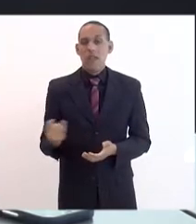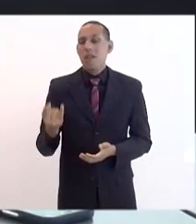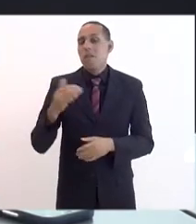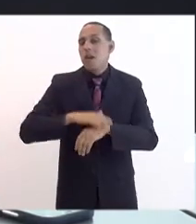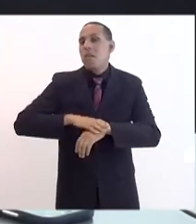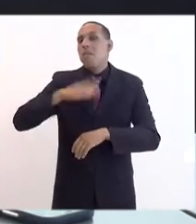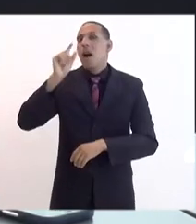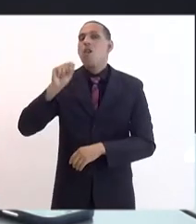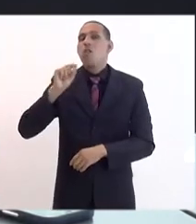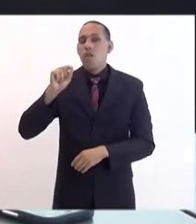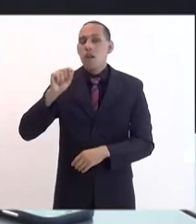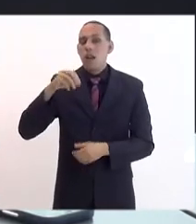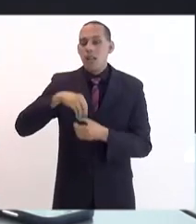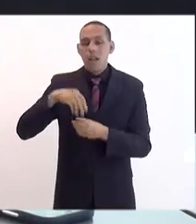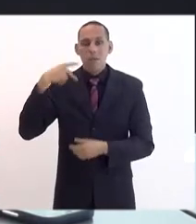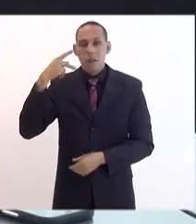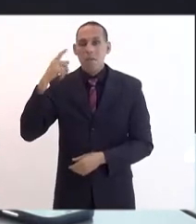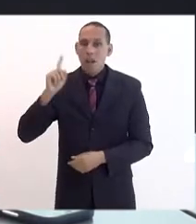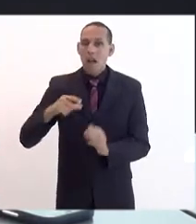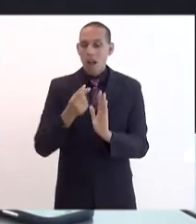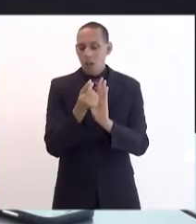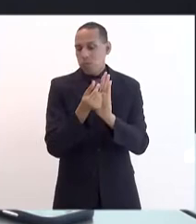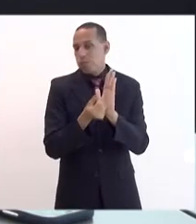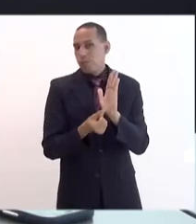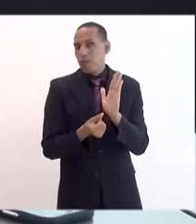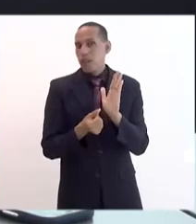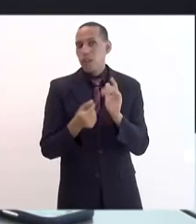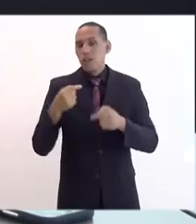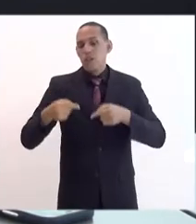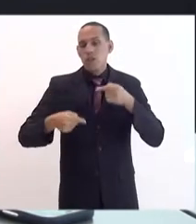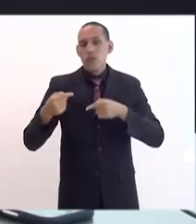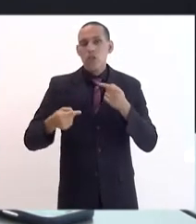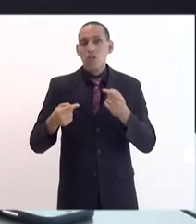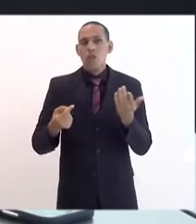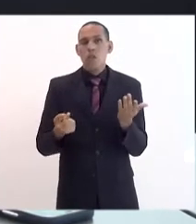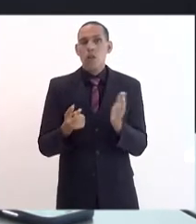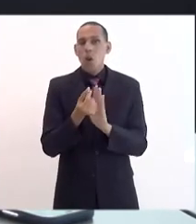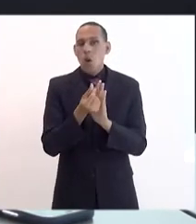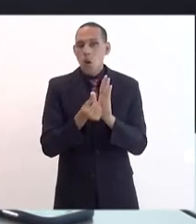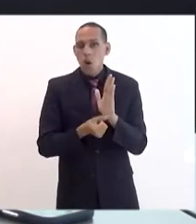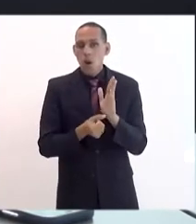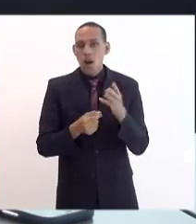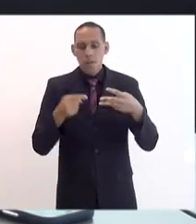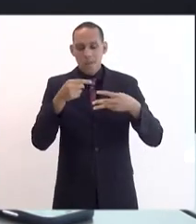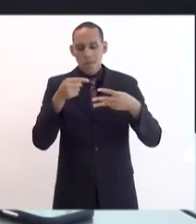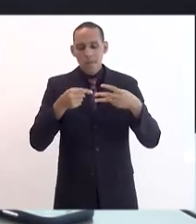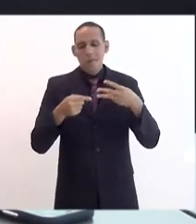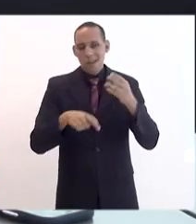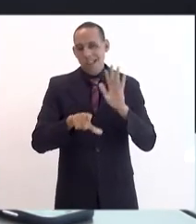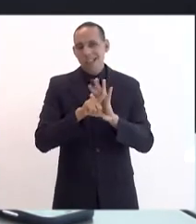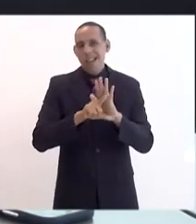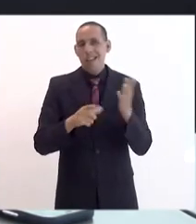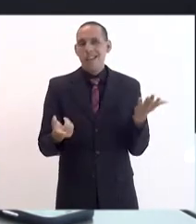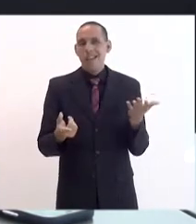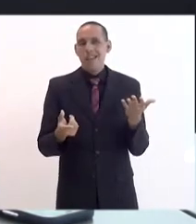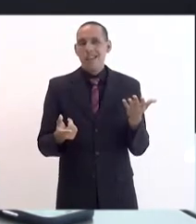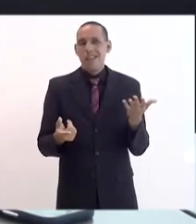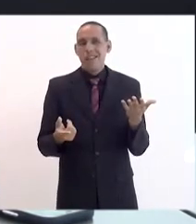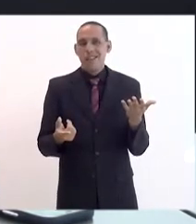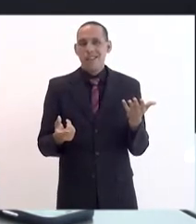no parlamento? É o orçamento. Como é que a gente vai discutir o orçamento, que são três leis, de forma